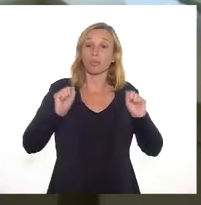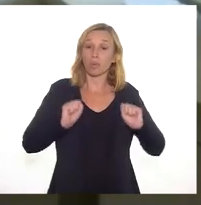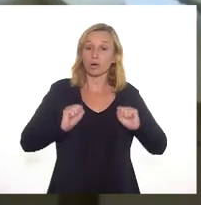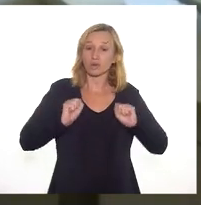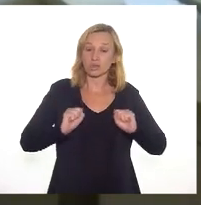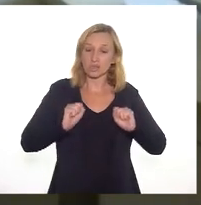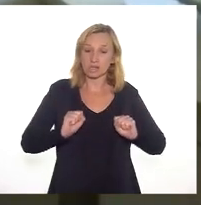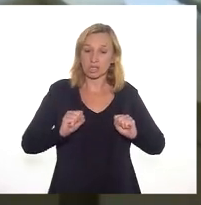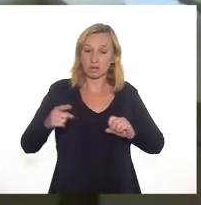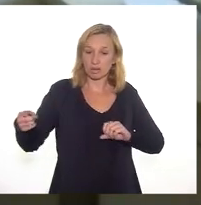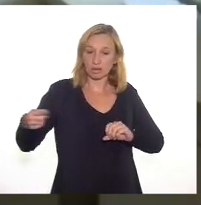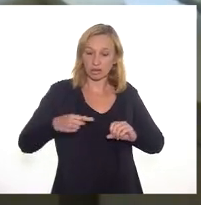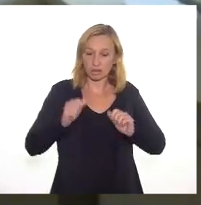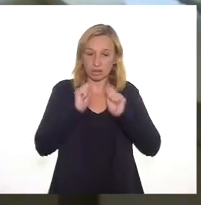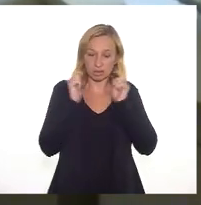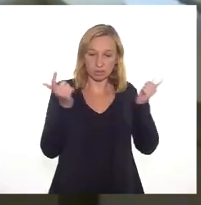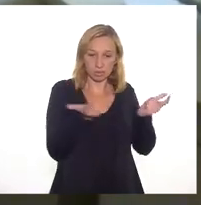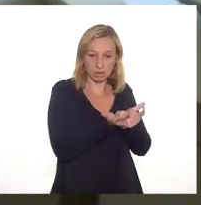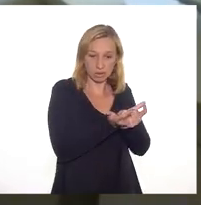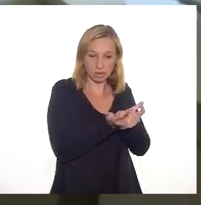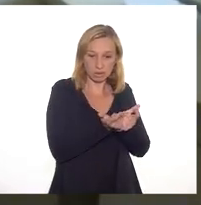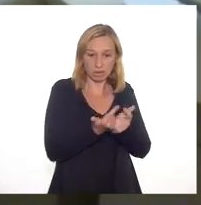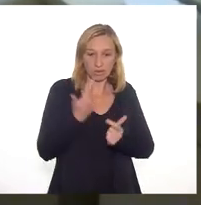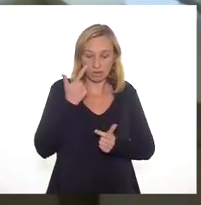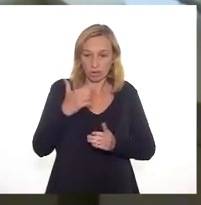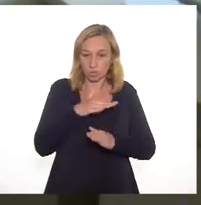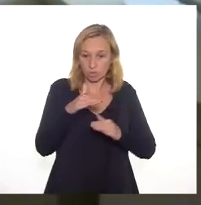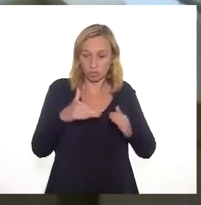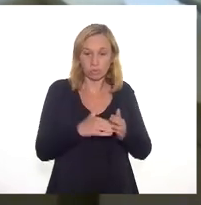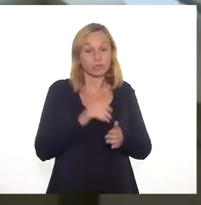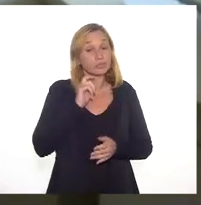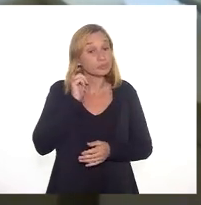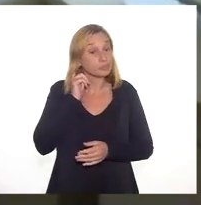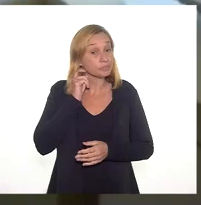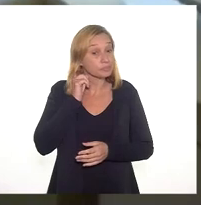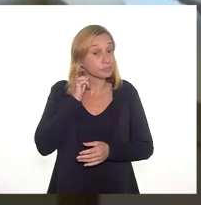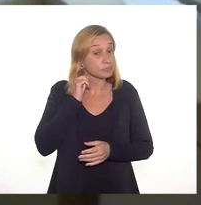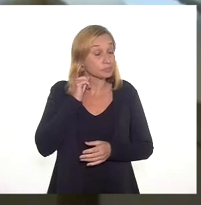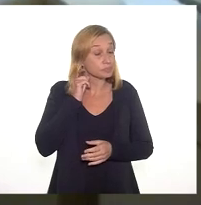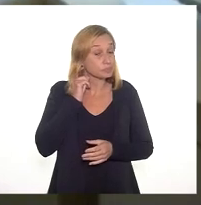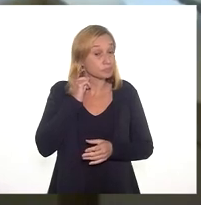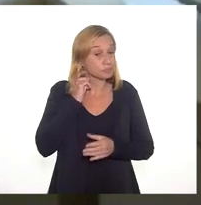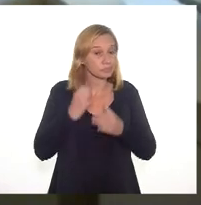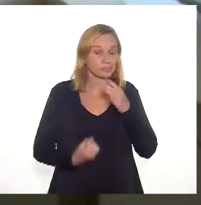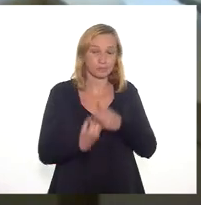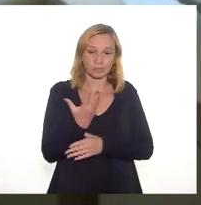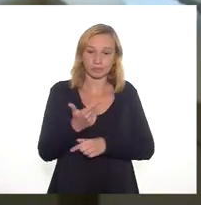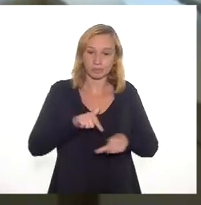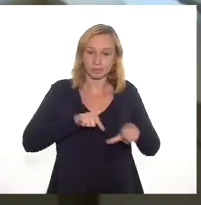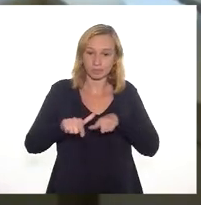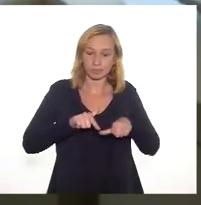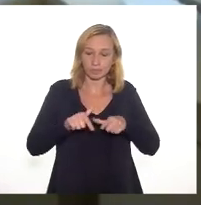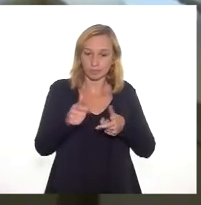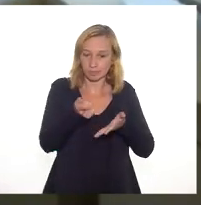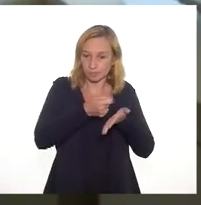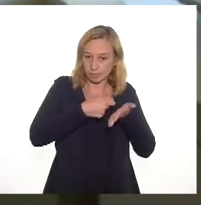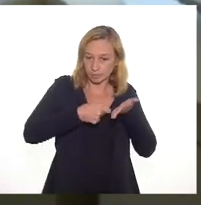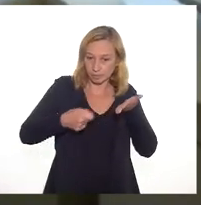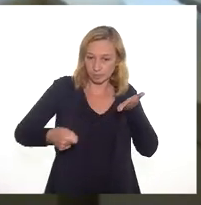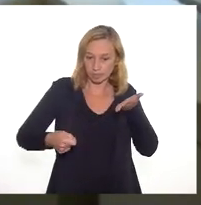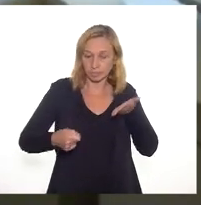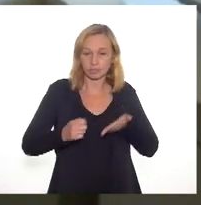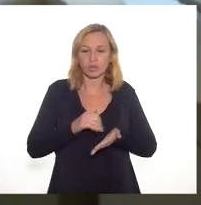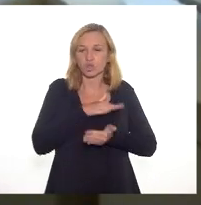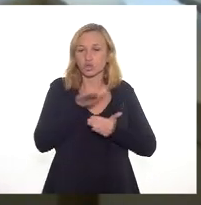via Assembleia Legislativa, para ser de todos, né, produzir um trabalho de transcrição